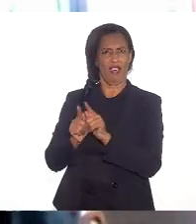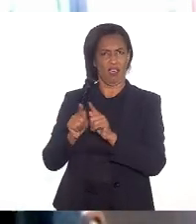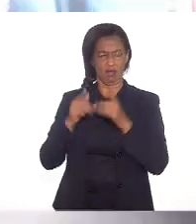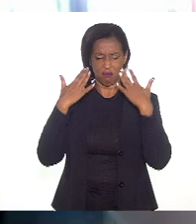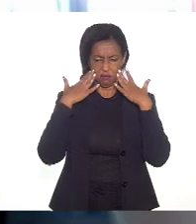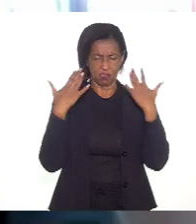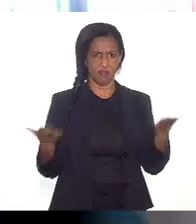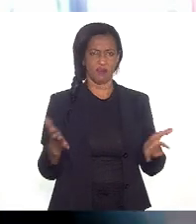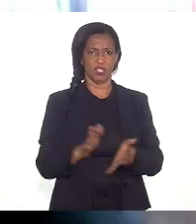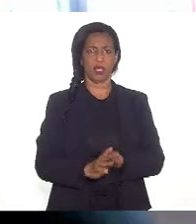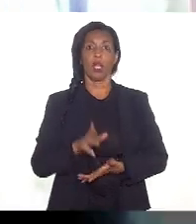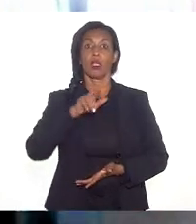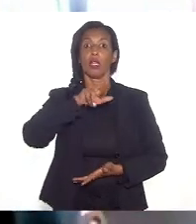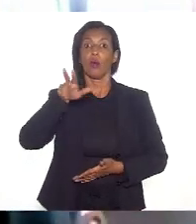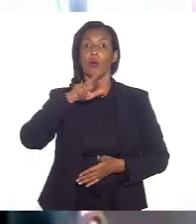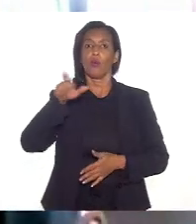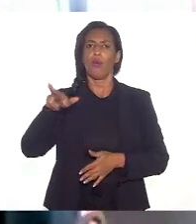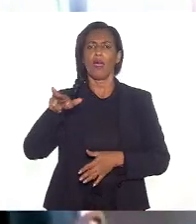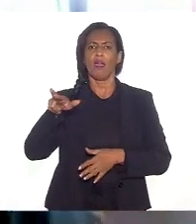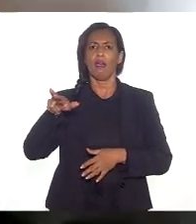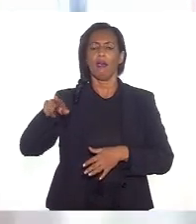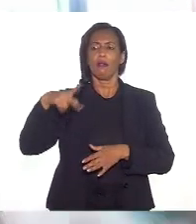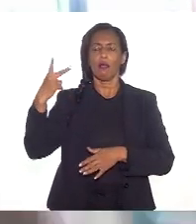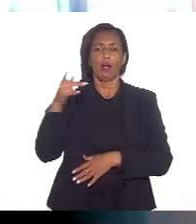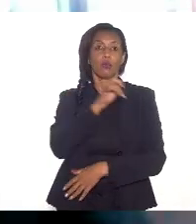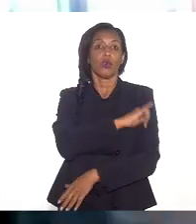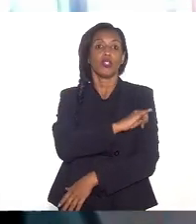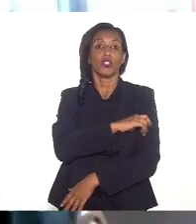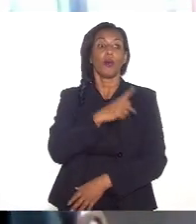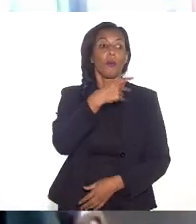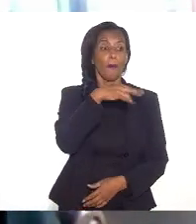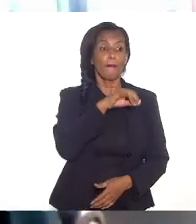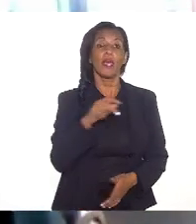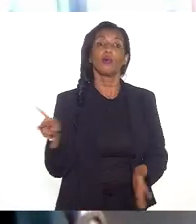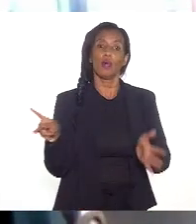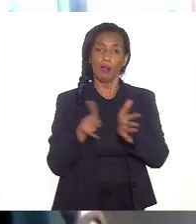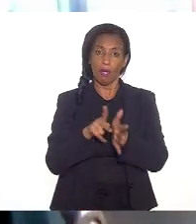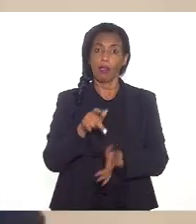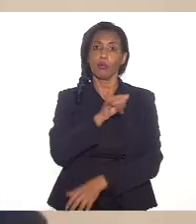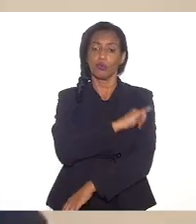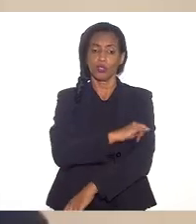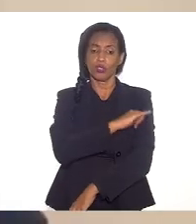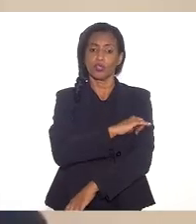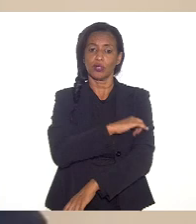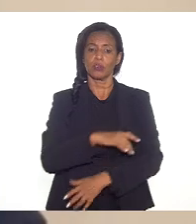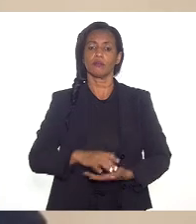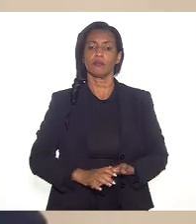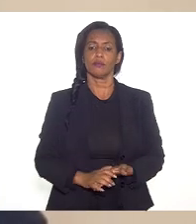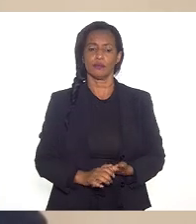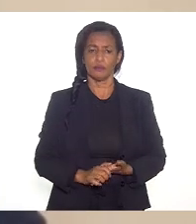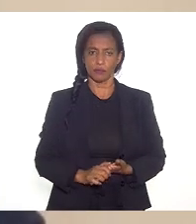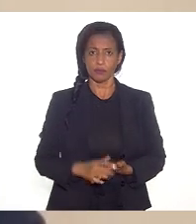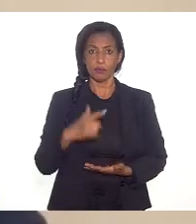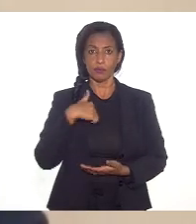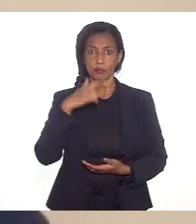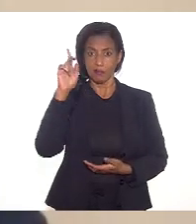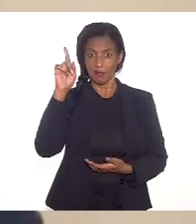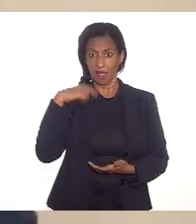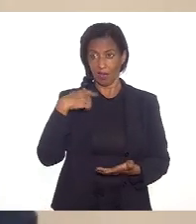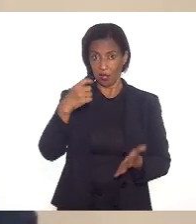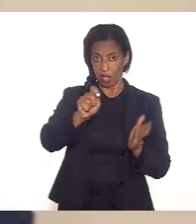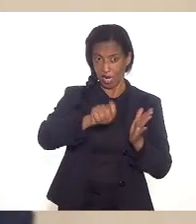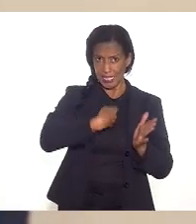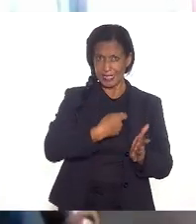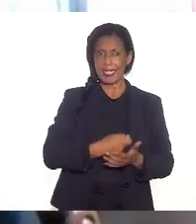isso. Não é no Rio de Janeiro, mas tem repercussão nacional, e o Pedro é do Rio de Janeiro. Então, eu quero assinar, Mim, que eu não sou... Claro, eu quero assinar